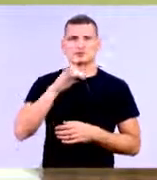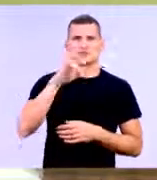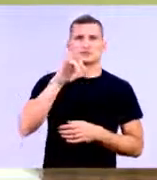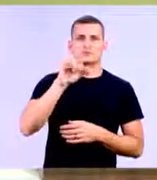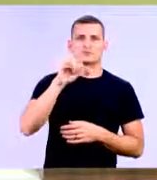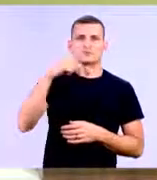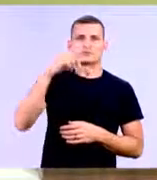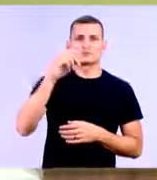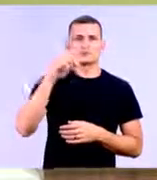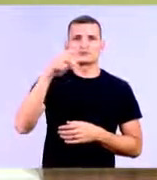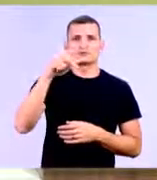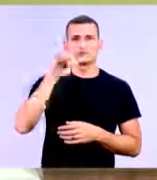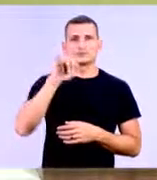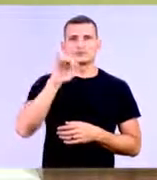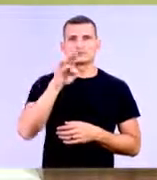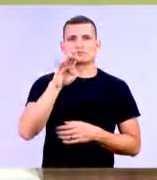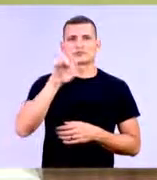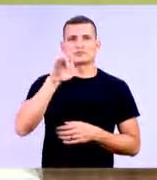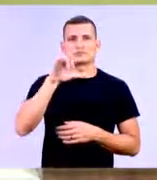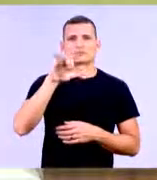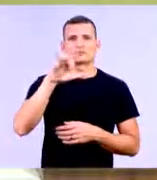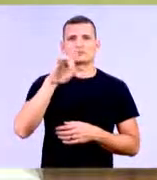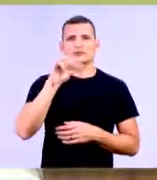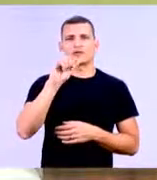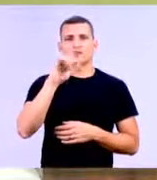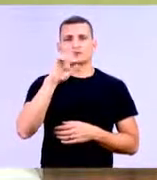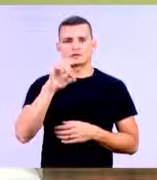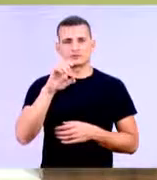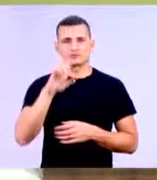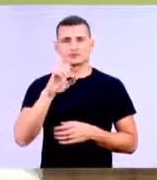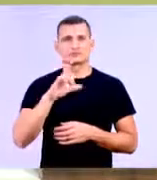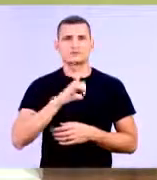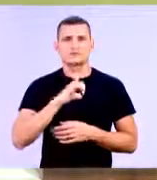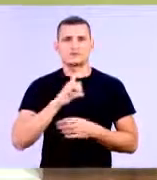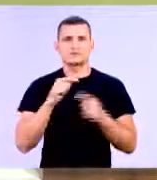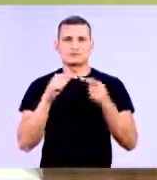nossa rede interna e a disponibilidade está vinculada aos acessos que